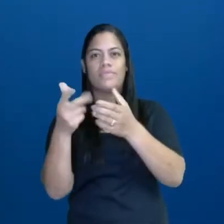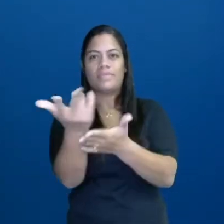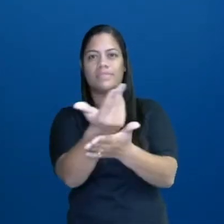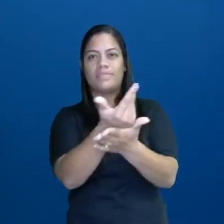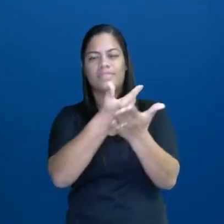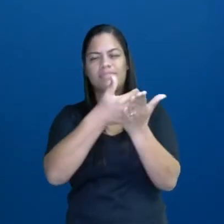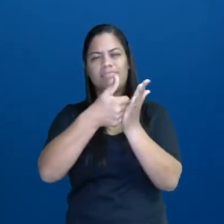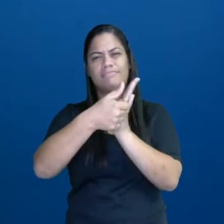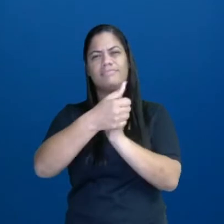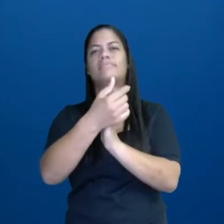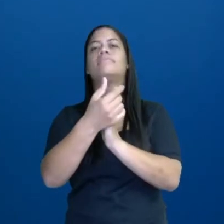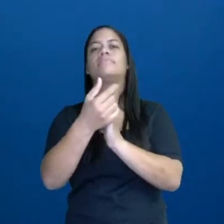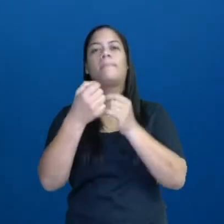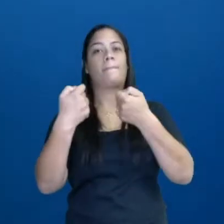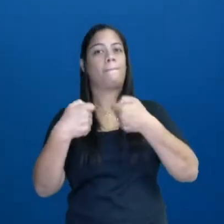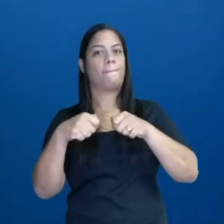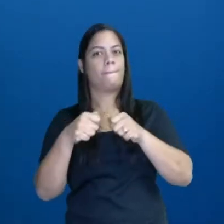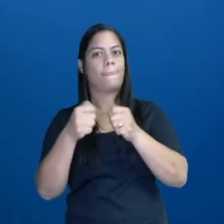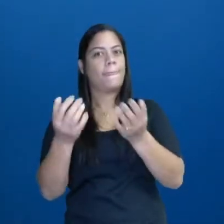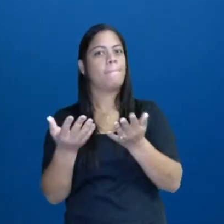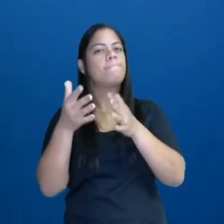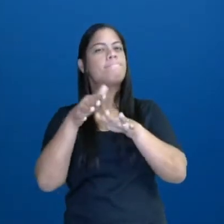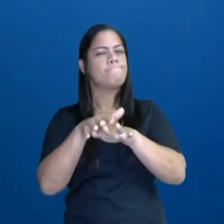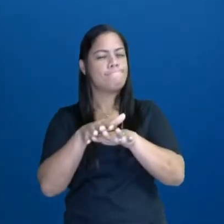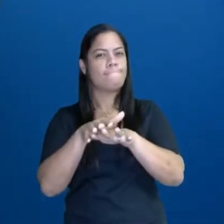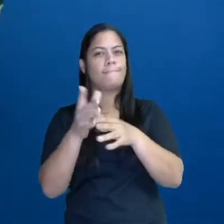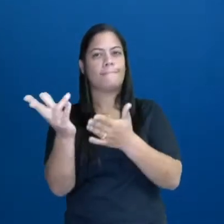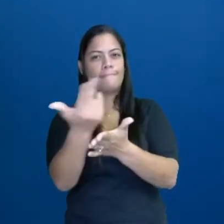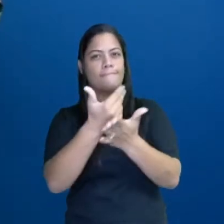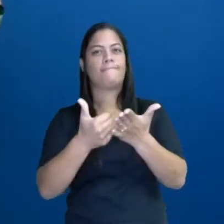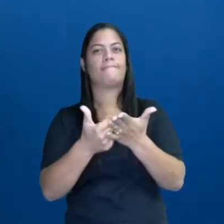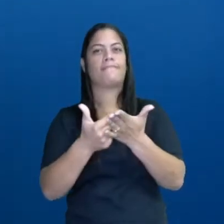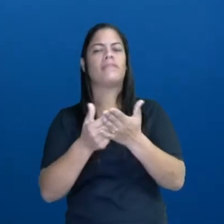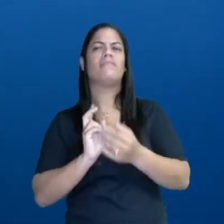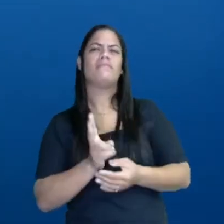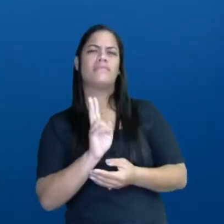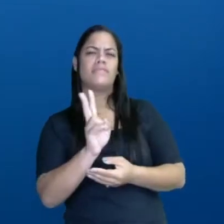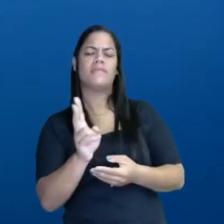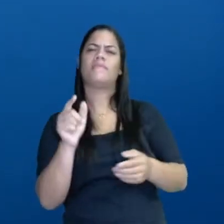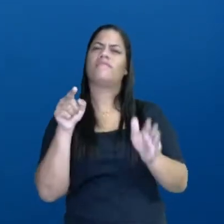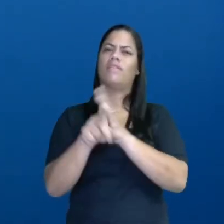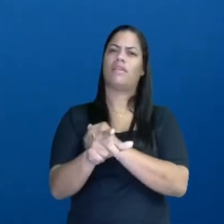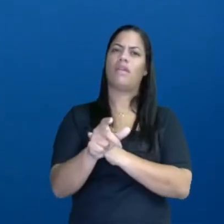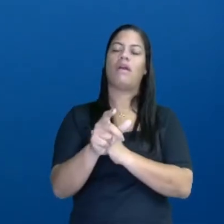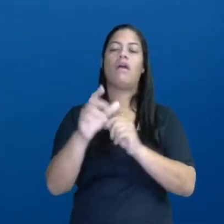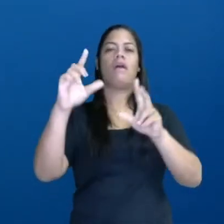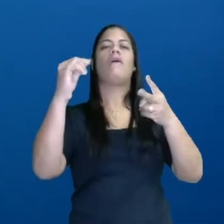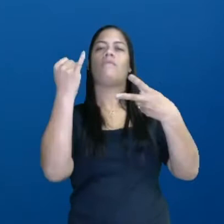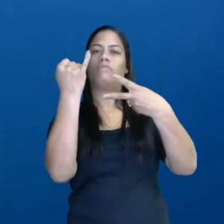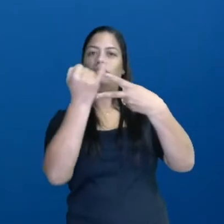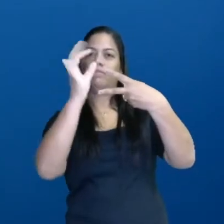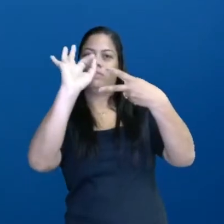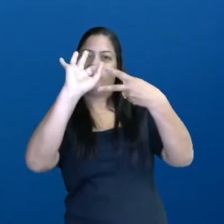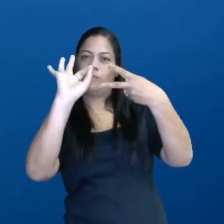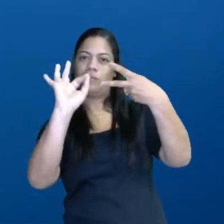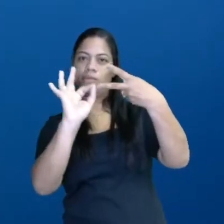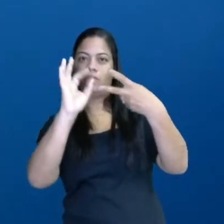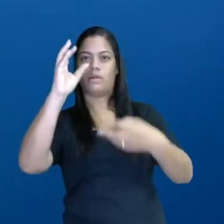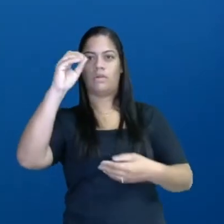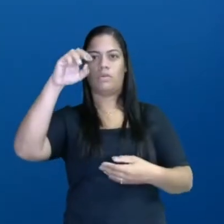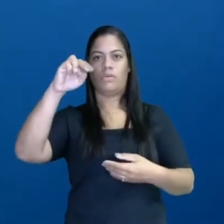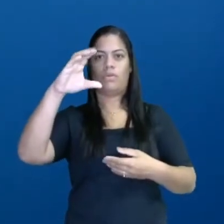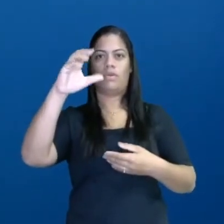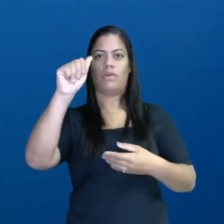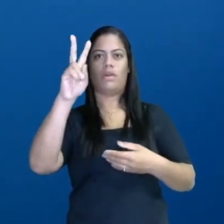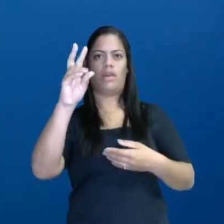meu segmento de reta, ele ia ficar dentro dele. Então, toda vez que falarem para você assim, polígono côncavo, aí você pensa o seguinte, é